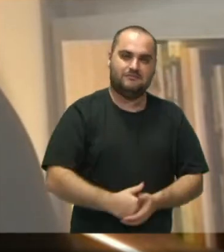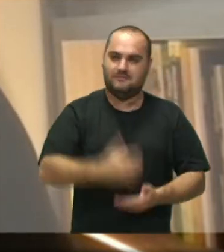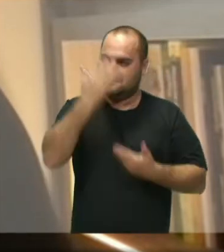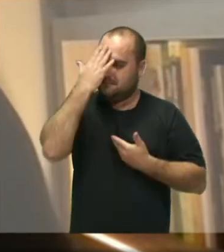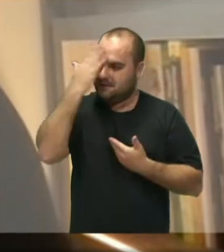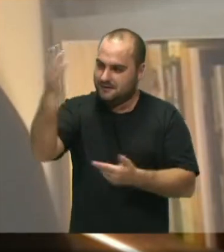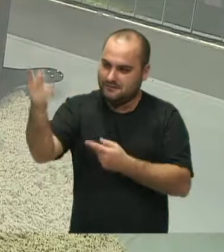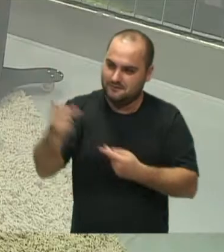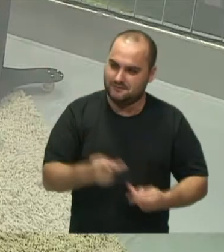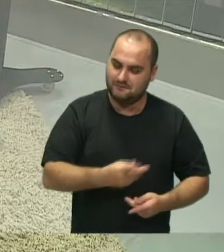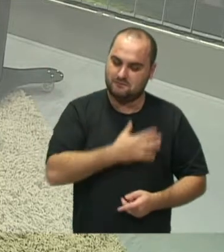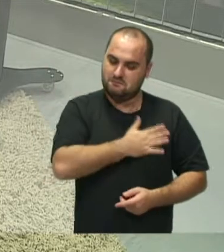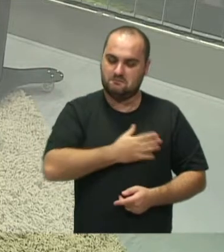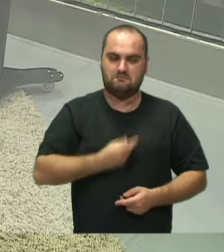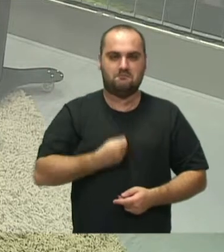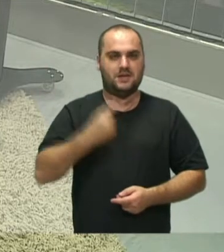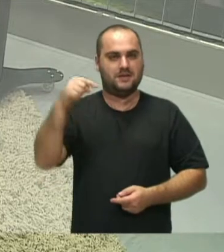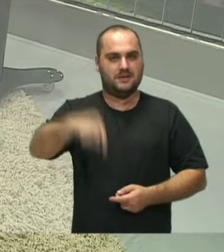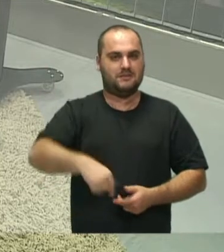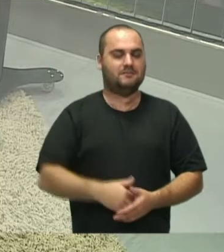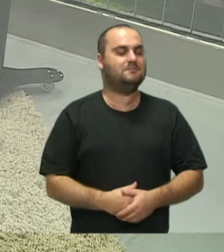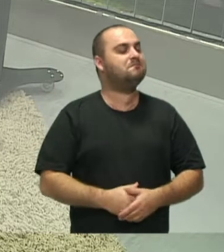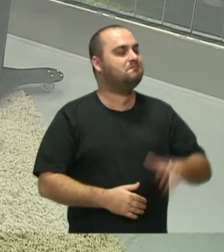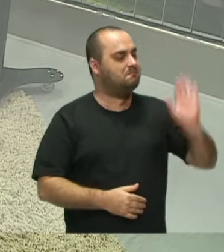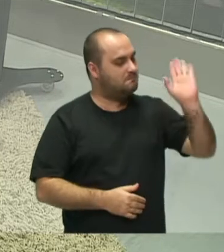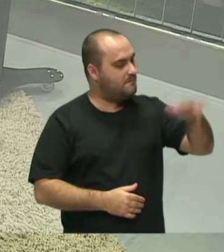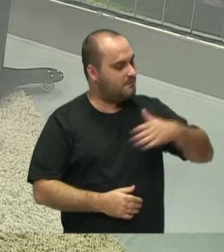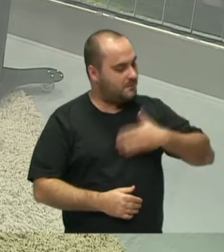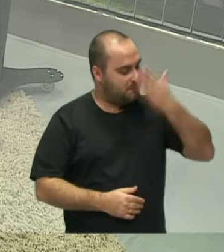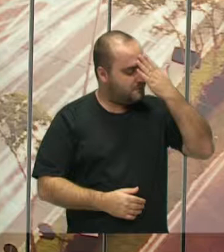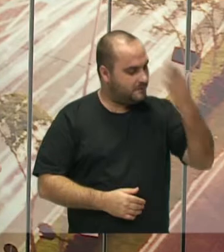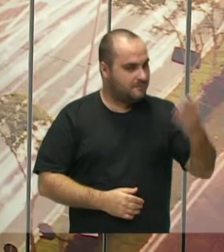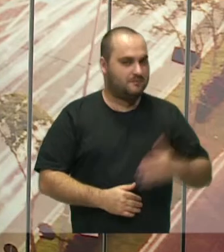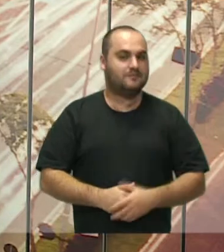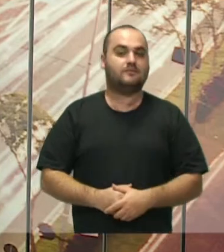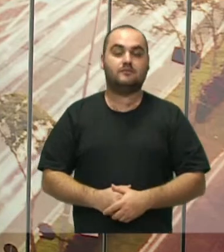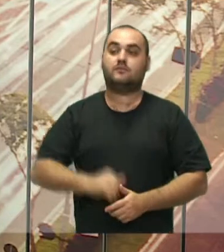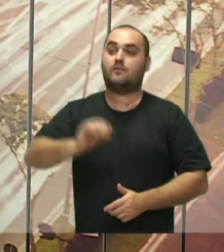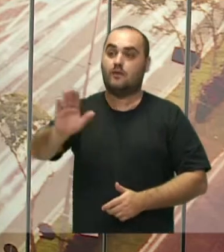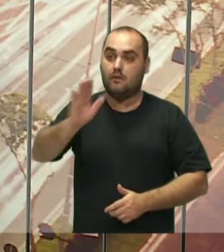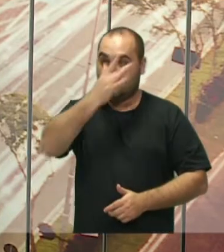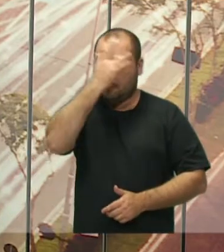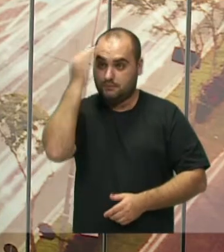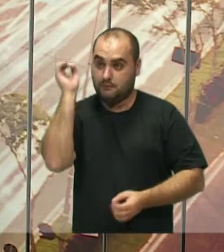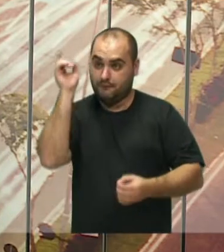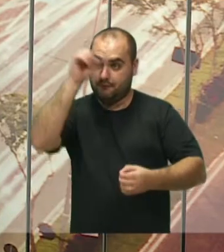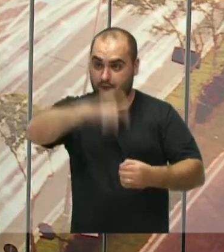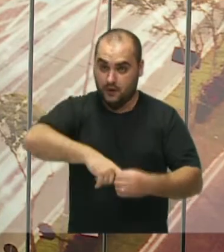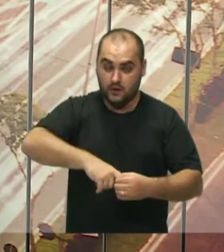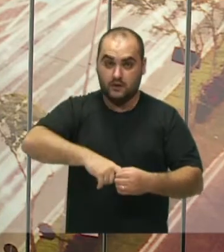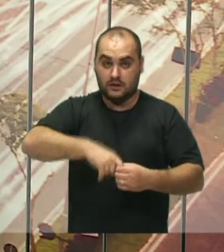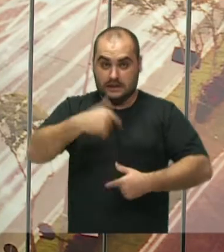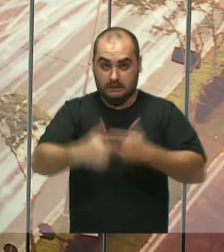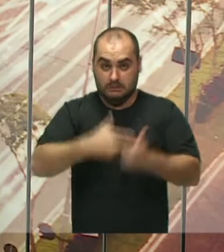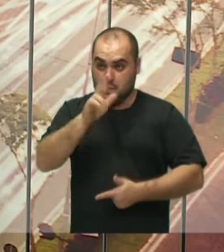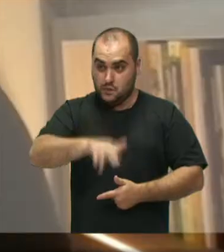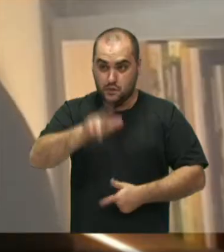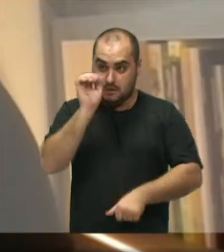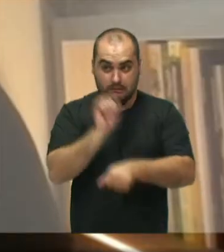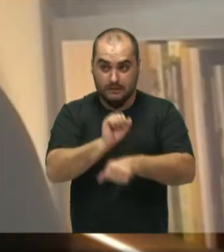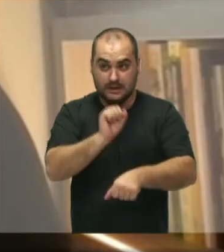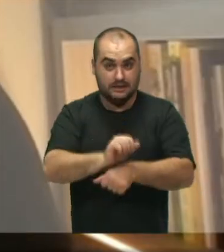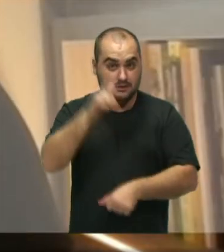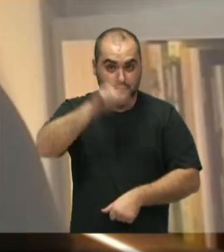um prazer estar aqui com vocês a gente que agradece e é isso mesmo eu costumo dizer que quem é releitura o trabalho nunca pára né vereadora